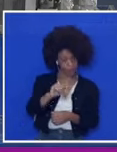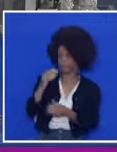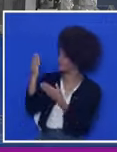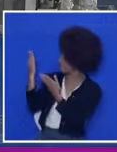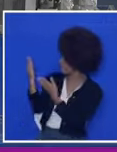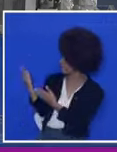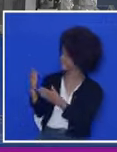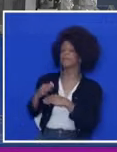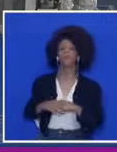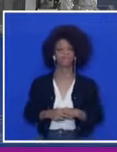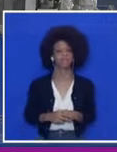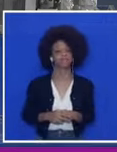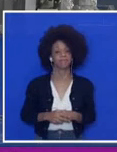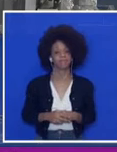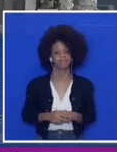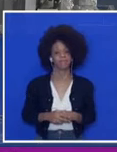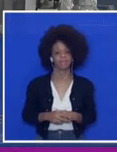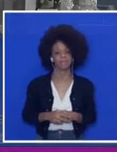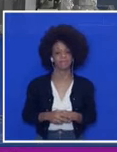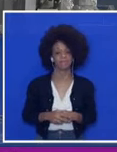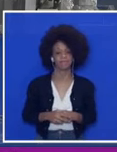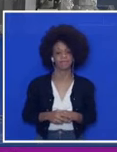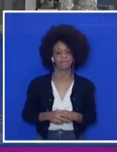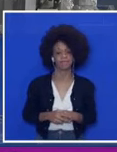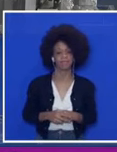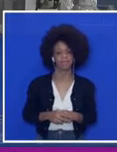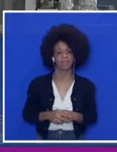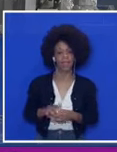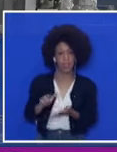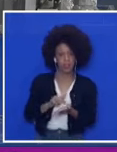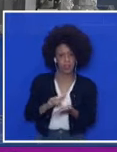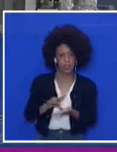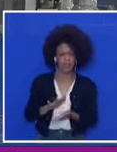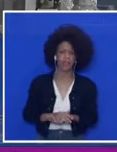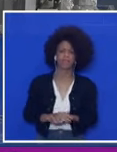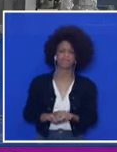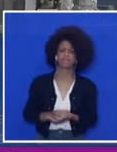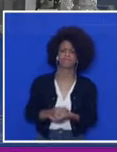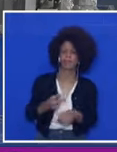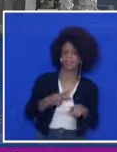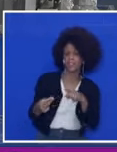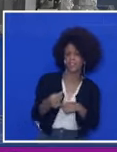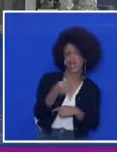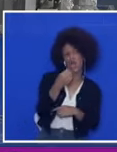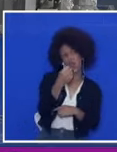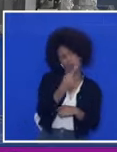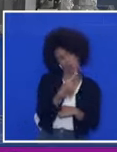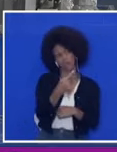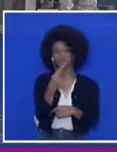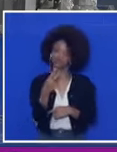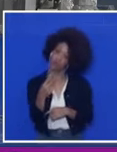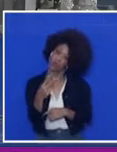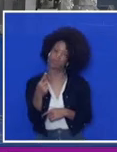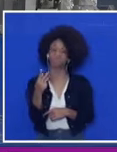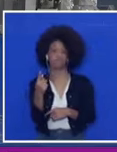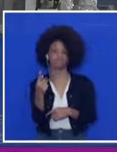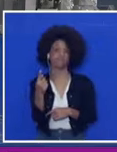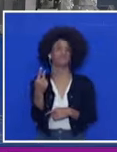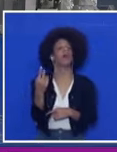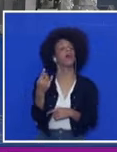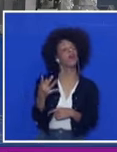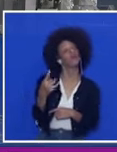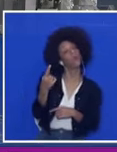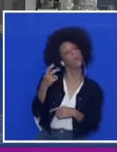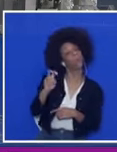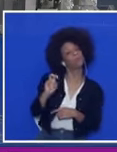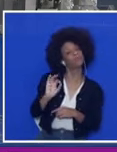Laranja, 19. Na Loto Fácil você ganha acertando 11, 12, 13, 14 ou 15